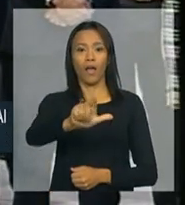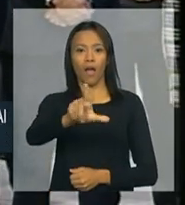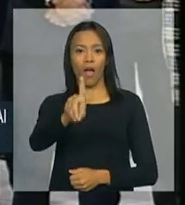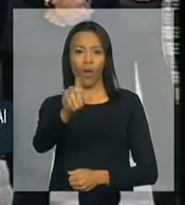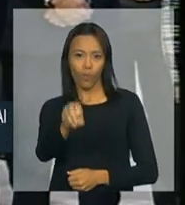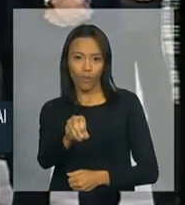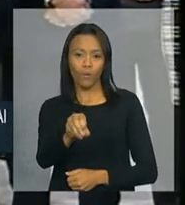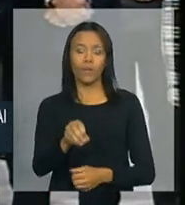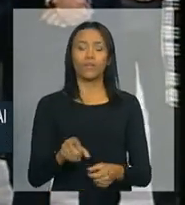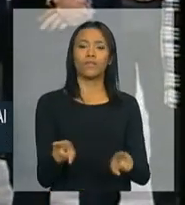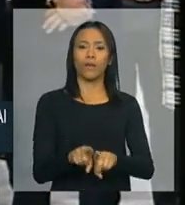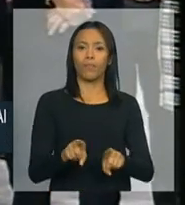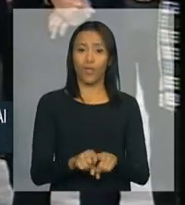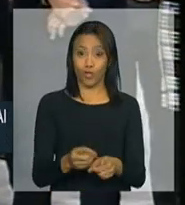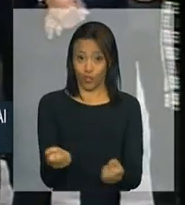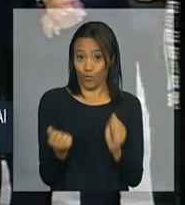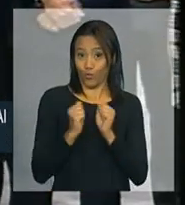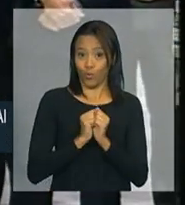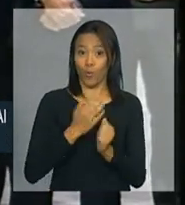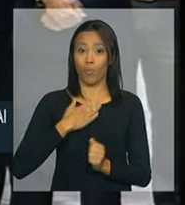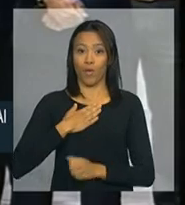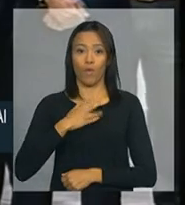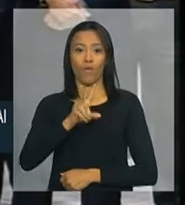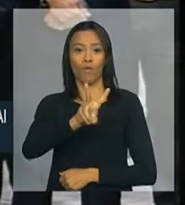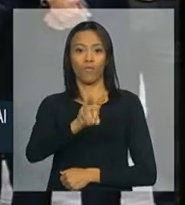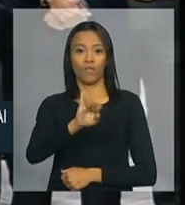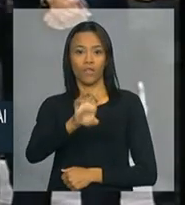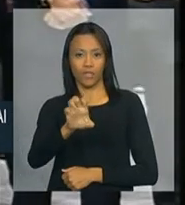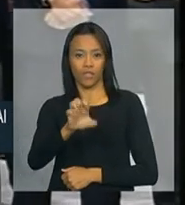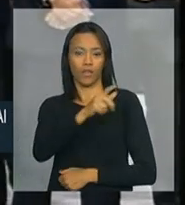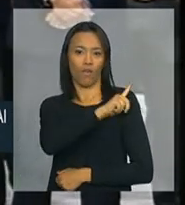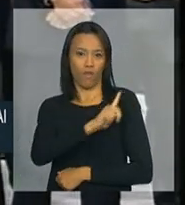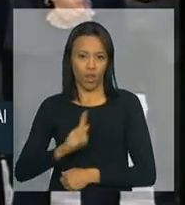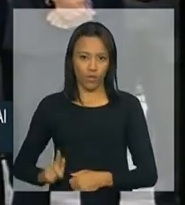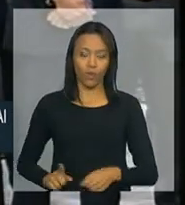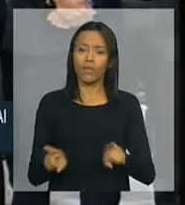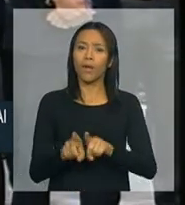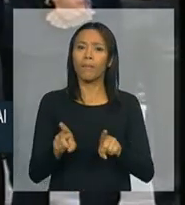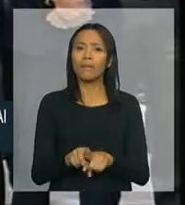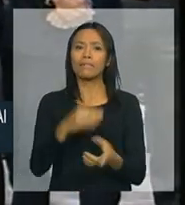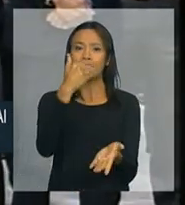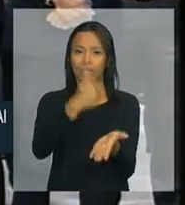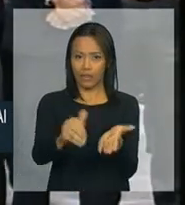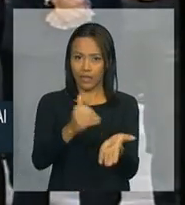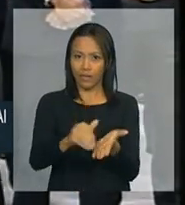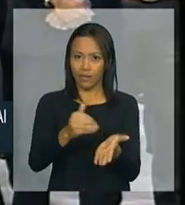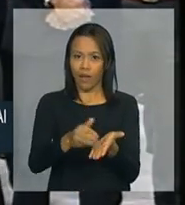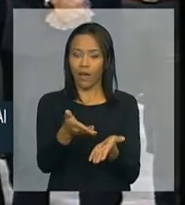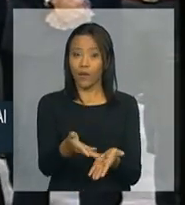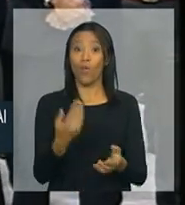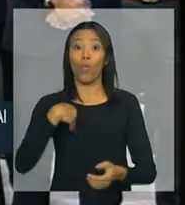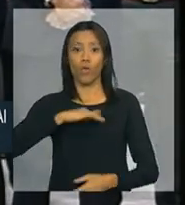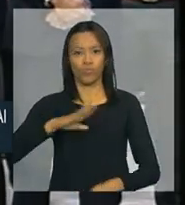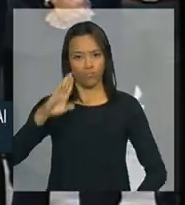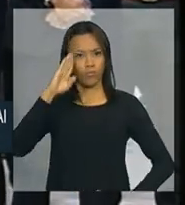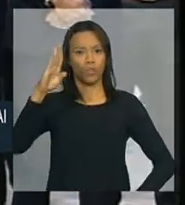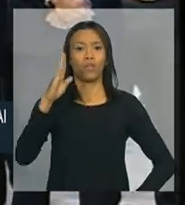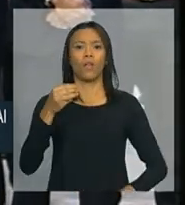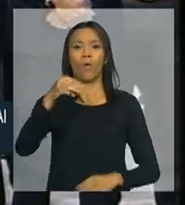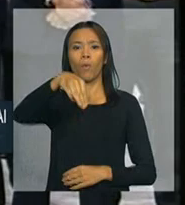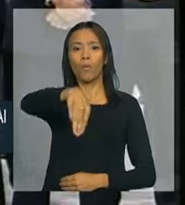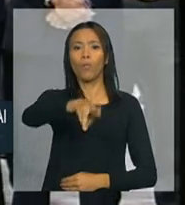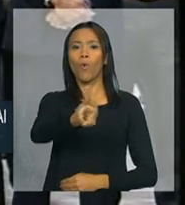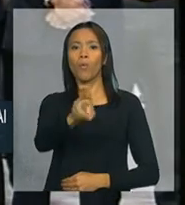junto com meu vice-governador Pezão, nosso secretário Beltrame, nosso general Modesto,